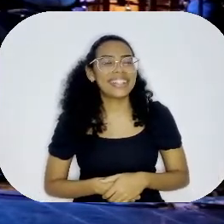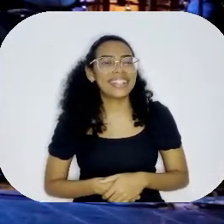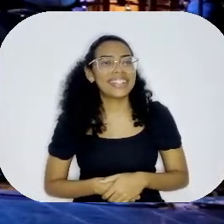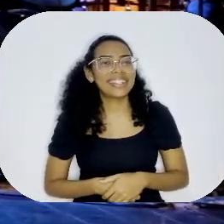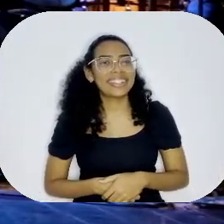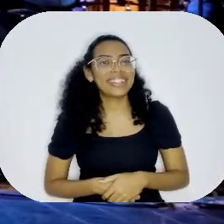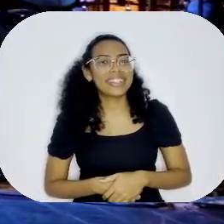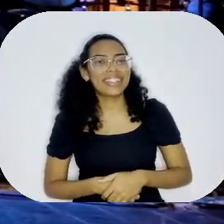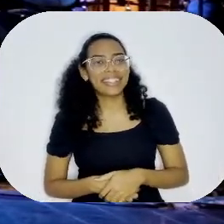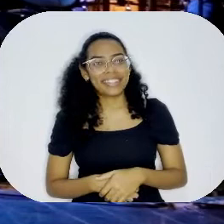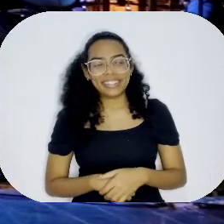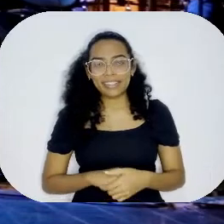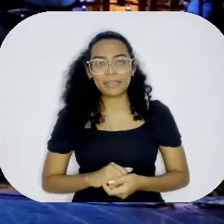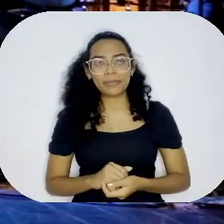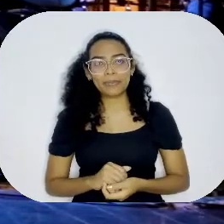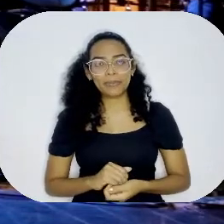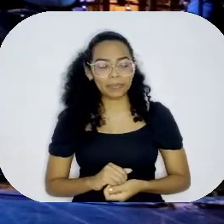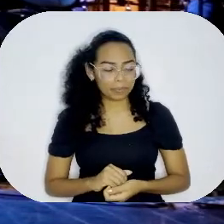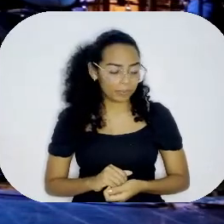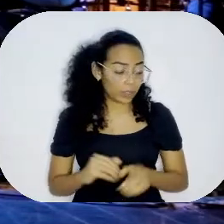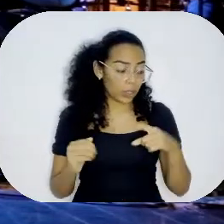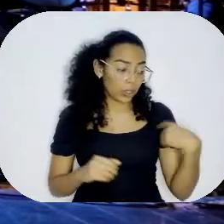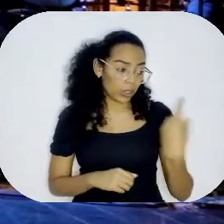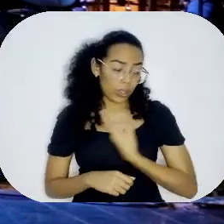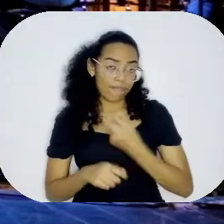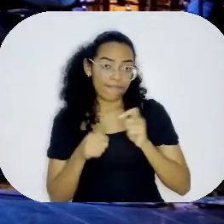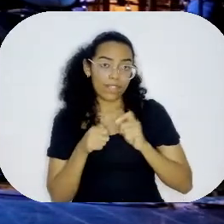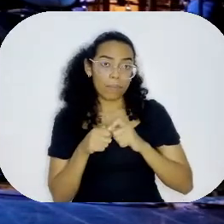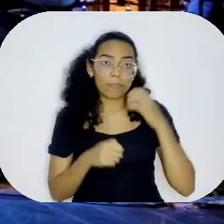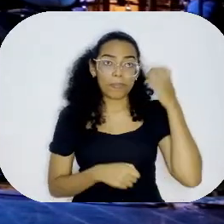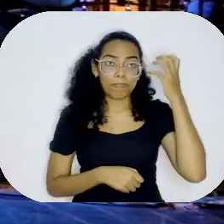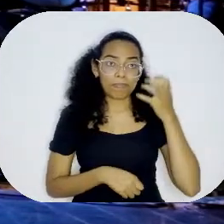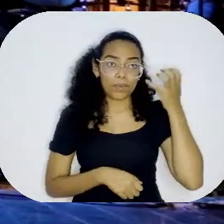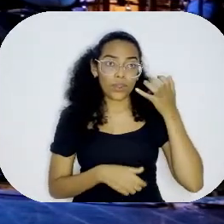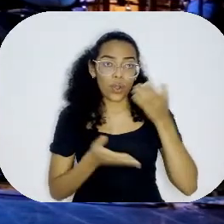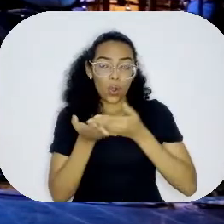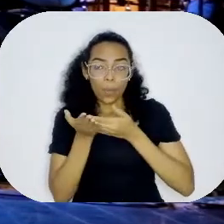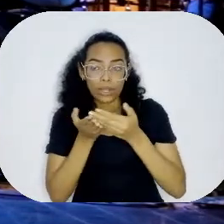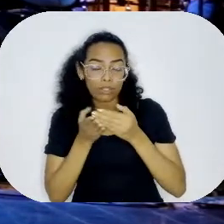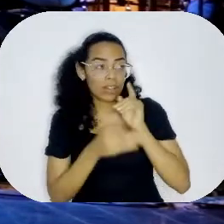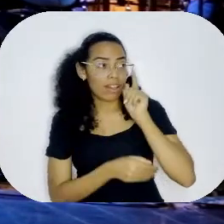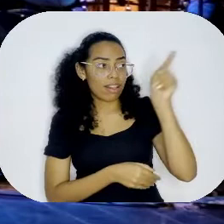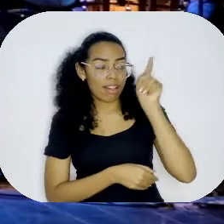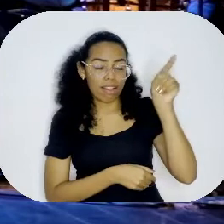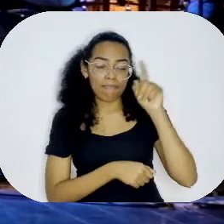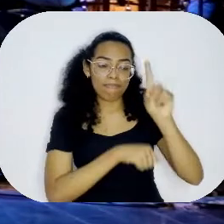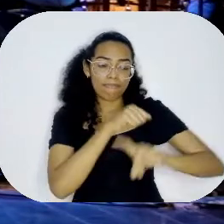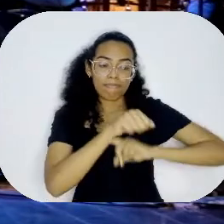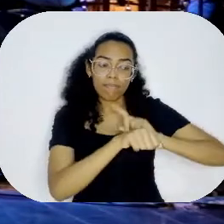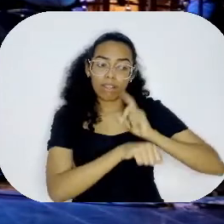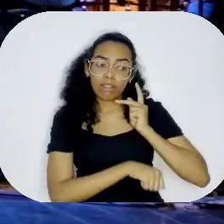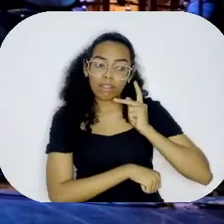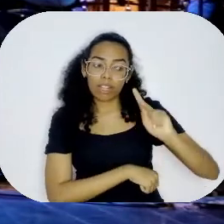Tac. Né? Tac. Obrigado. Então nós vamos fazer uma canção. Essa canção nasceu na Suécia, nasceu na região